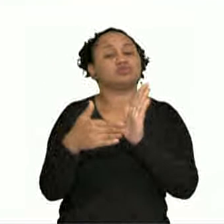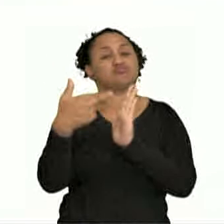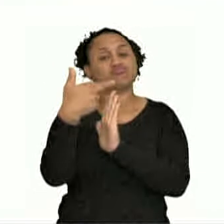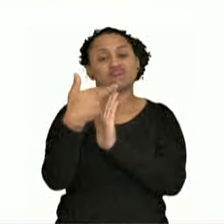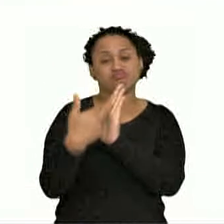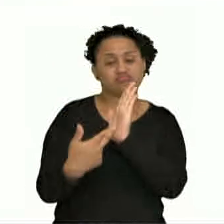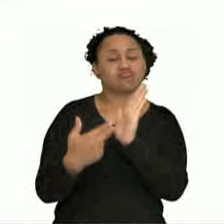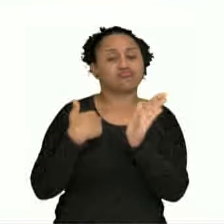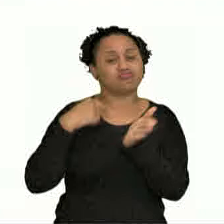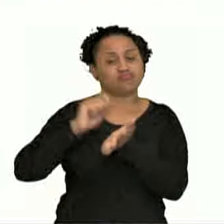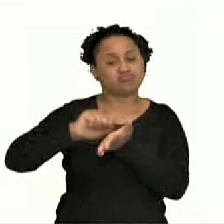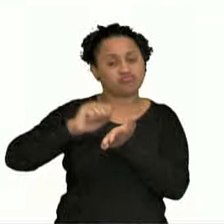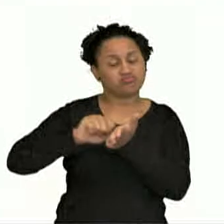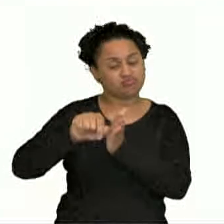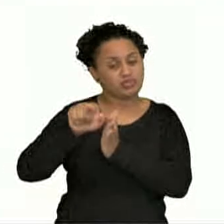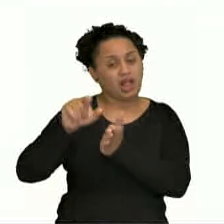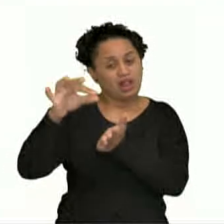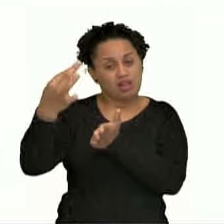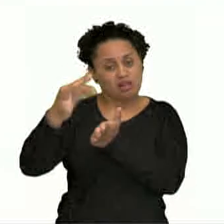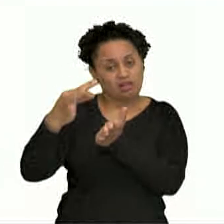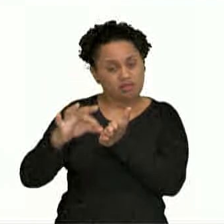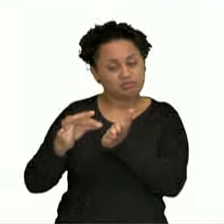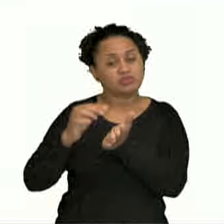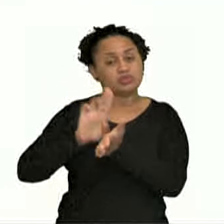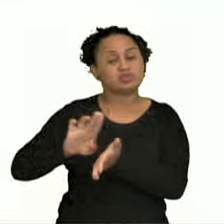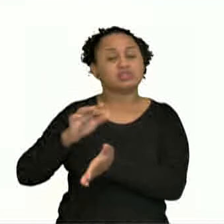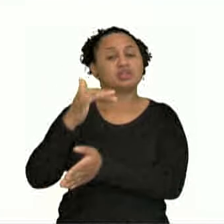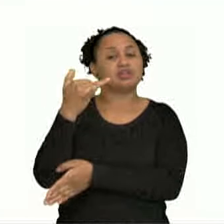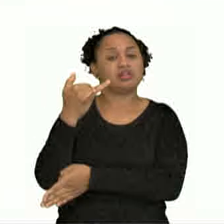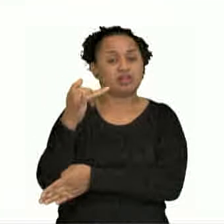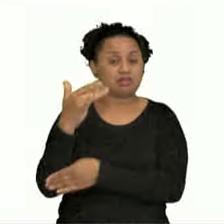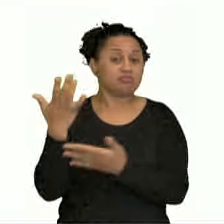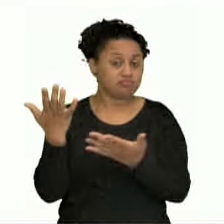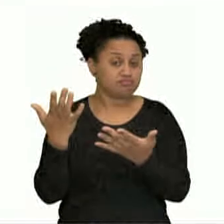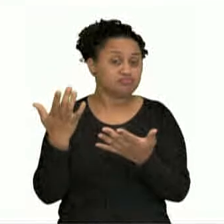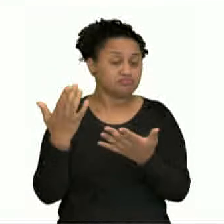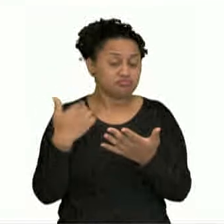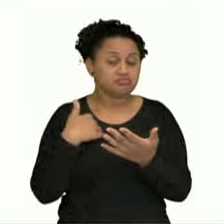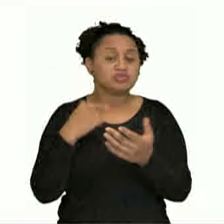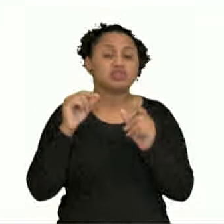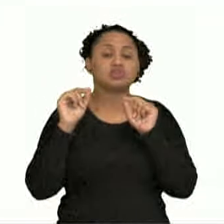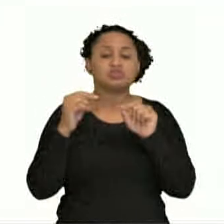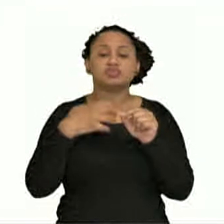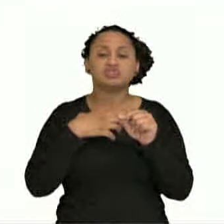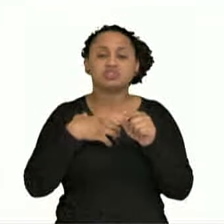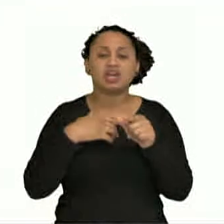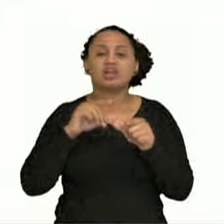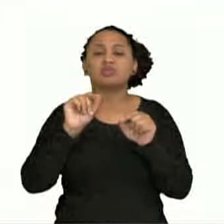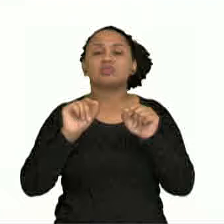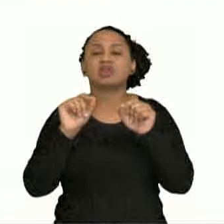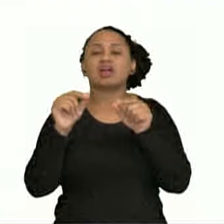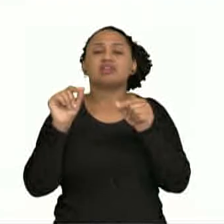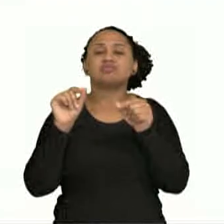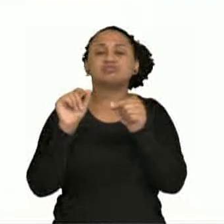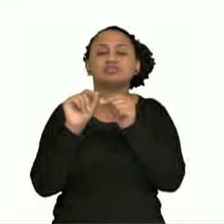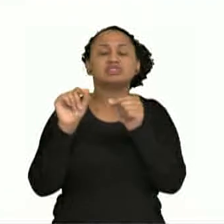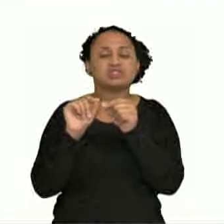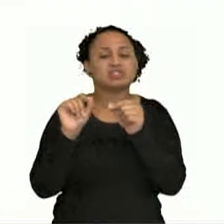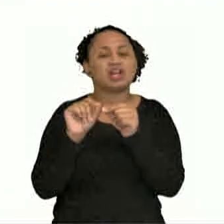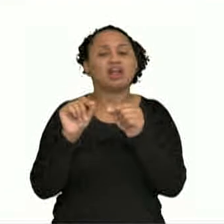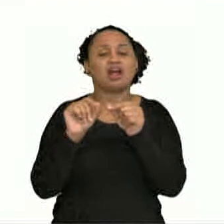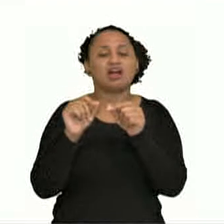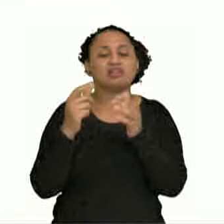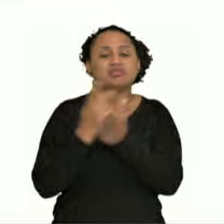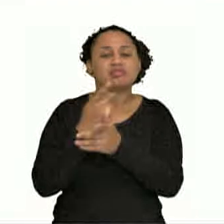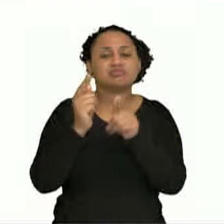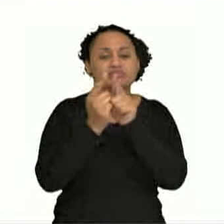redação que eu fazia, usando caneta e pelo jeito que cometia tanta barbaridade